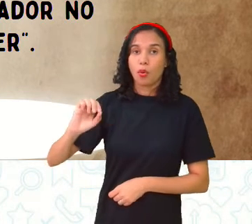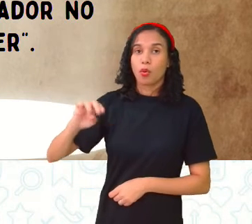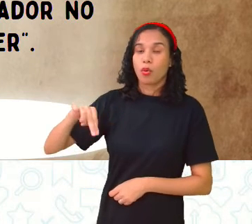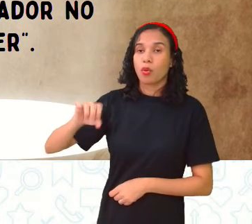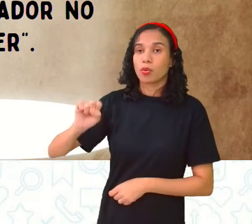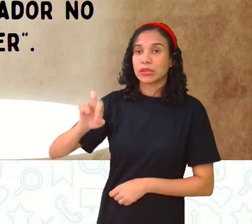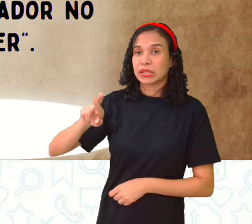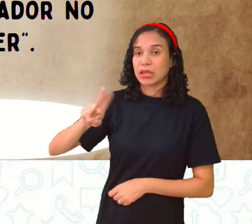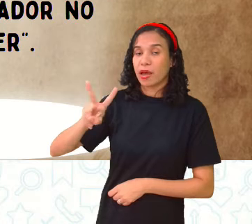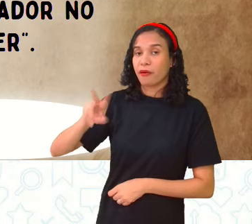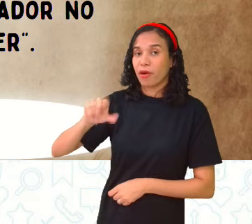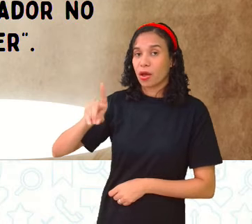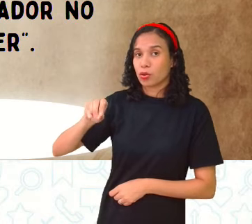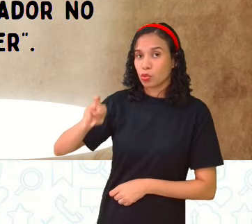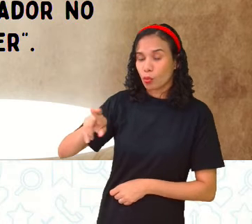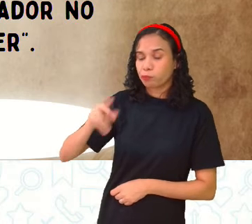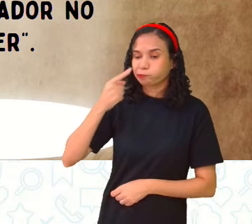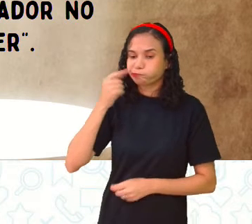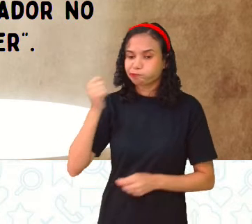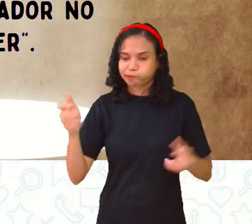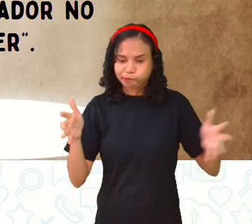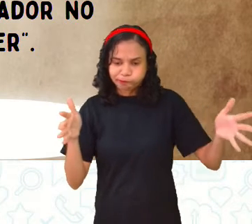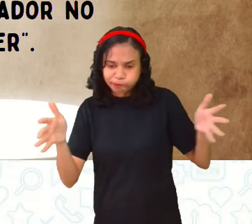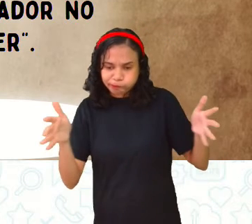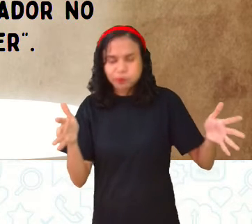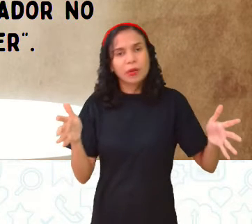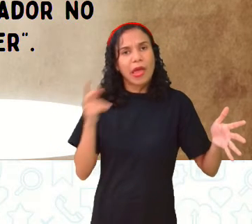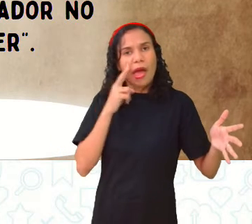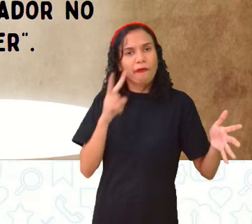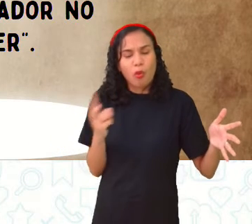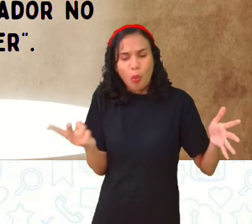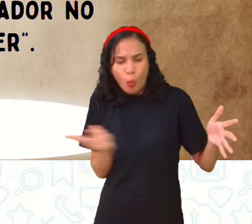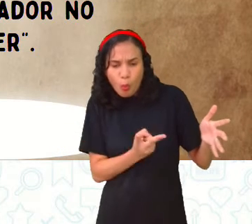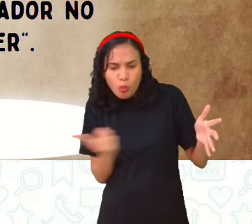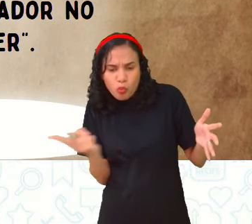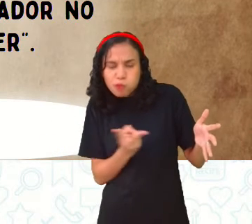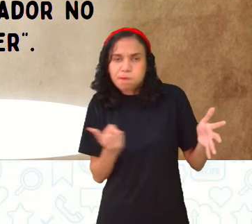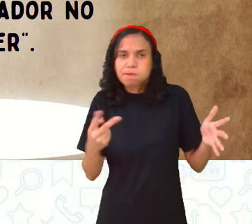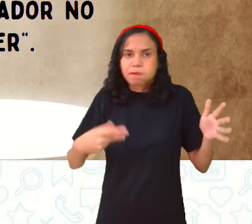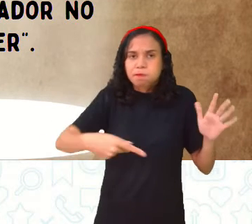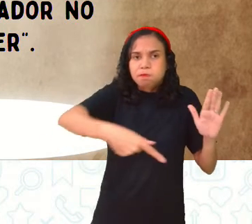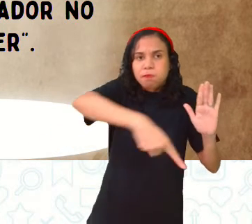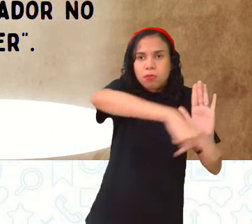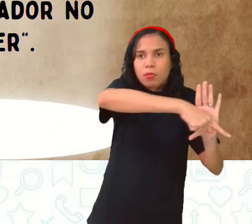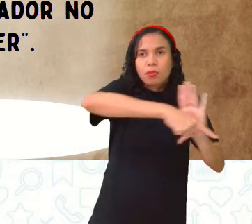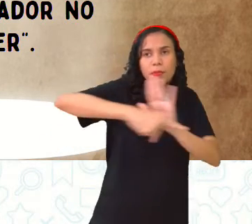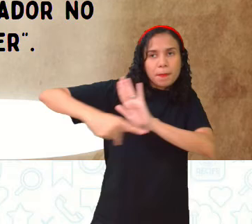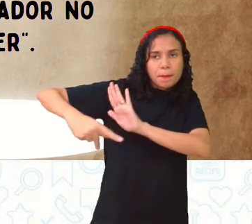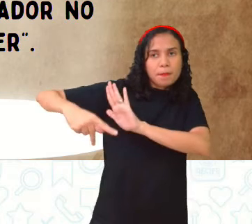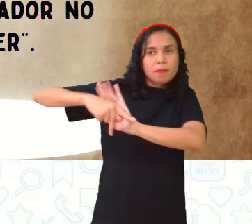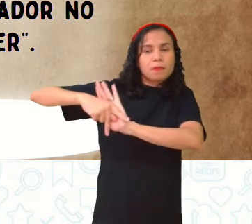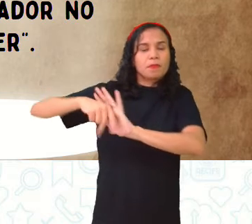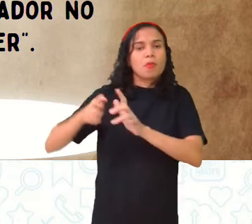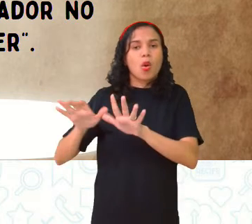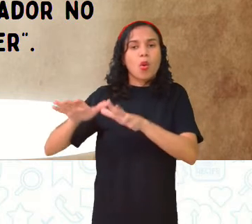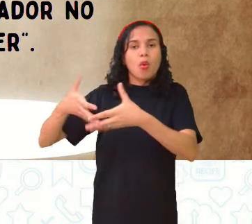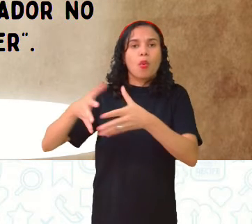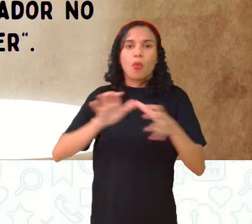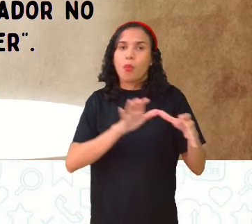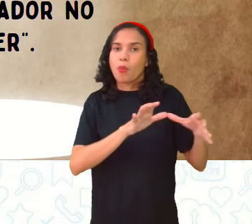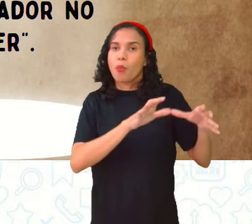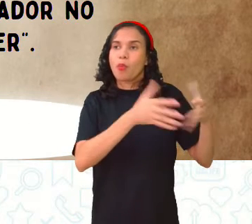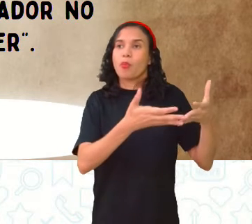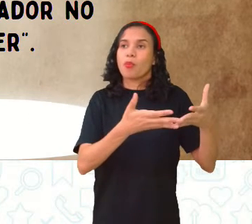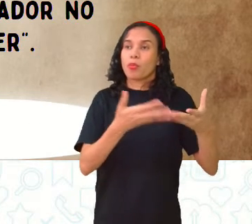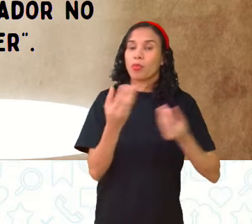Conservador. Só que a gente viu, né, que esses dois partidos, eles pertenciam a um grupo, né,